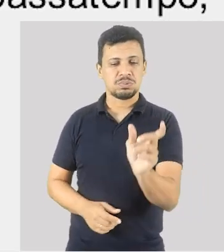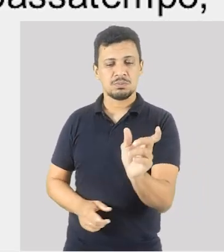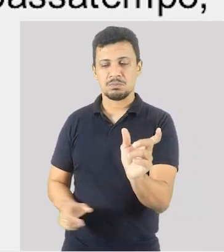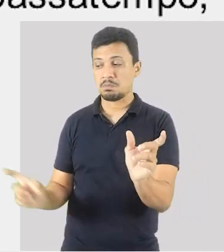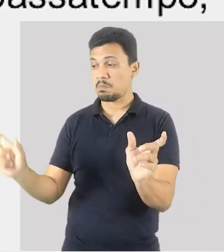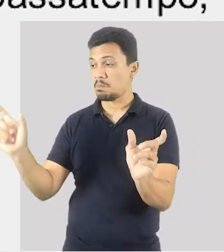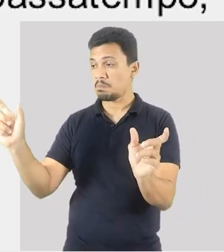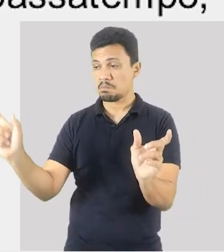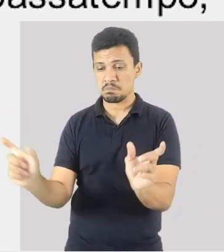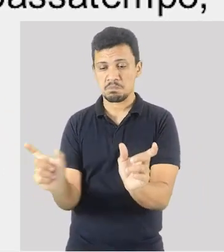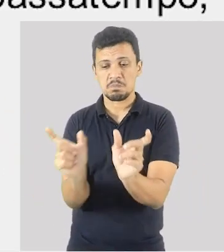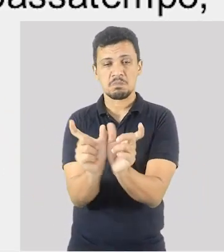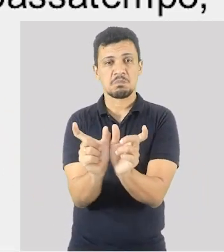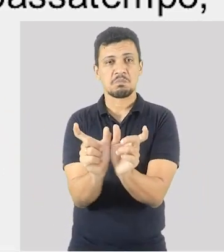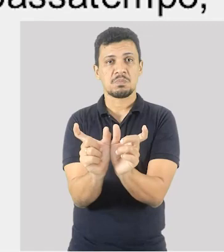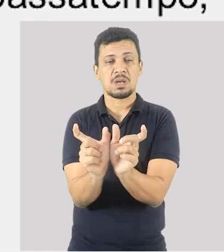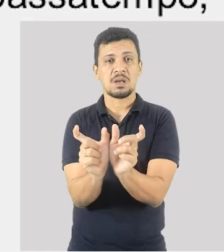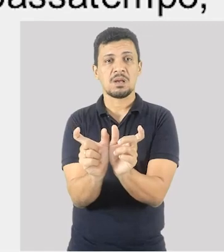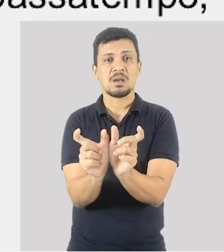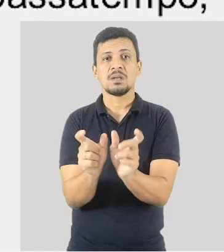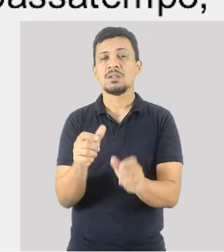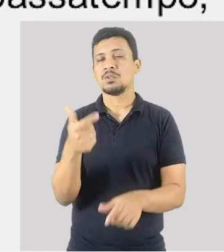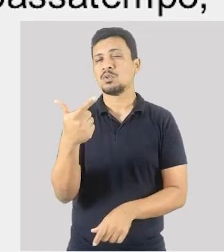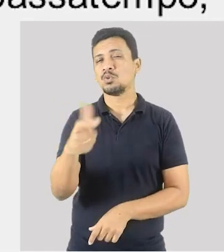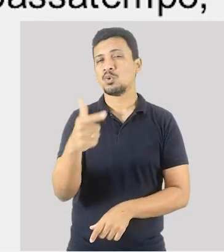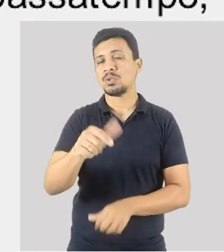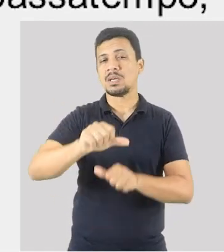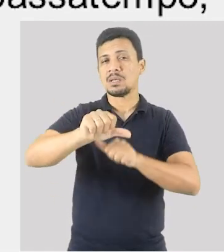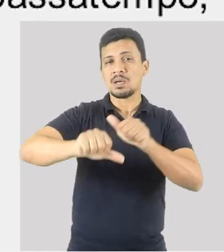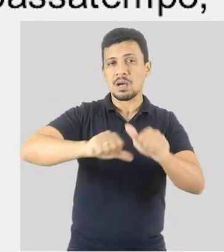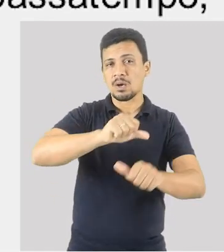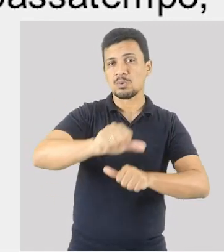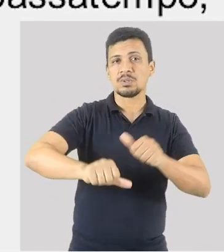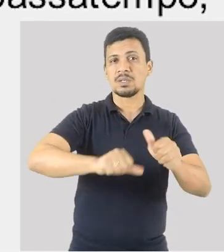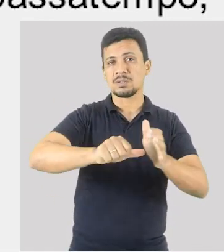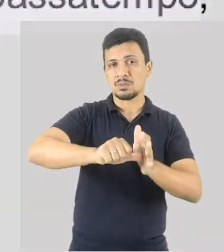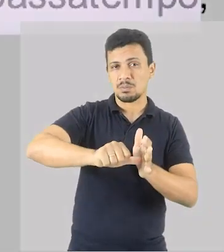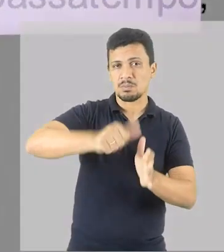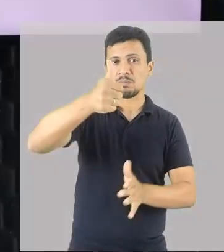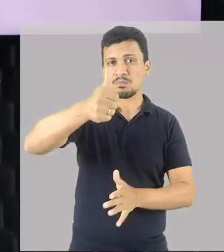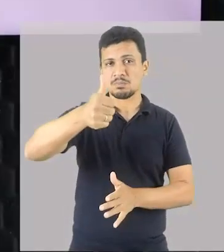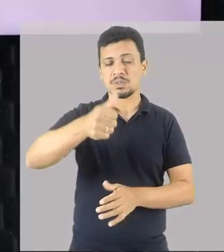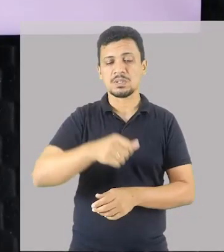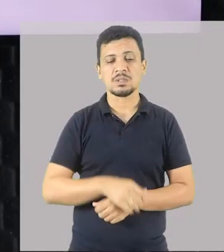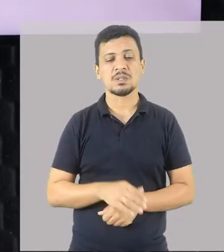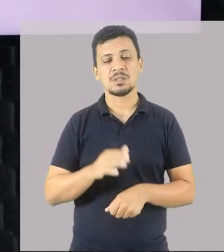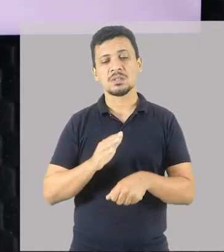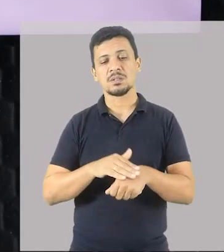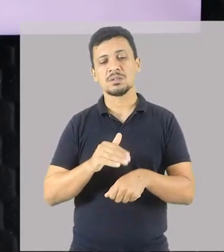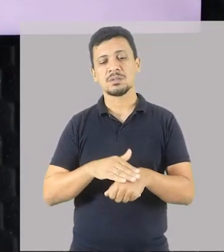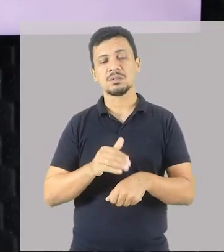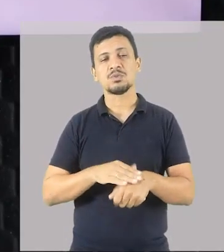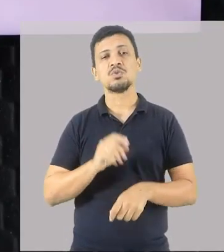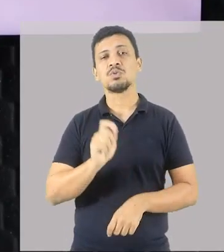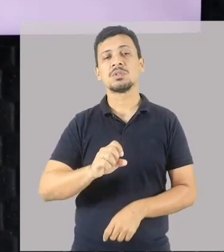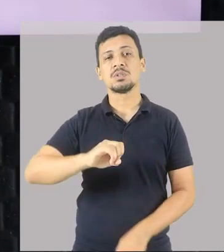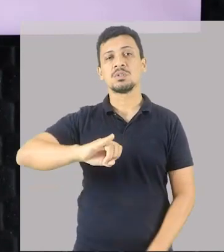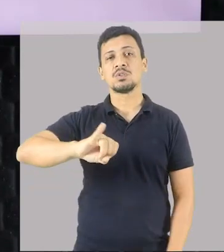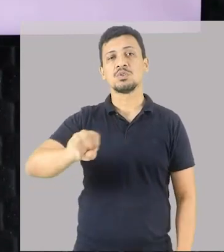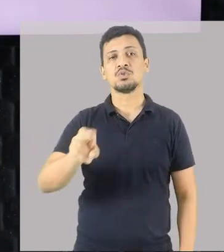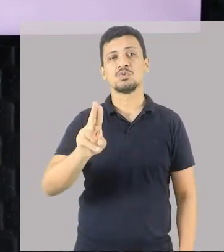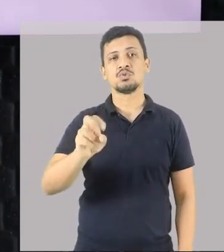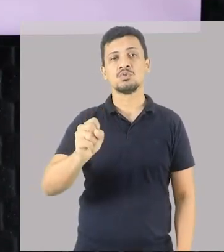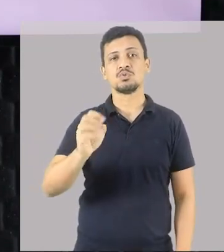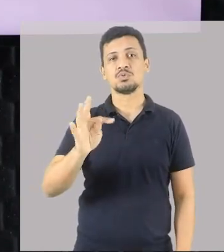há alteração da palavra originária deles, os radicais originários, você chama essa composição de